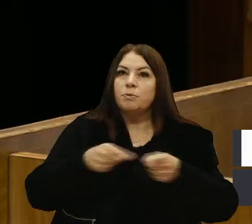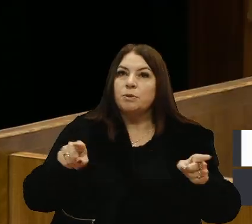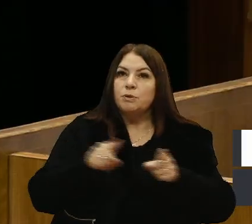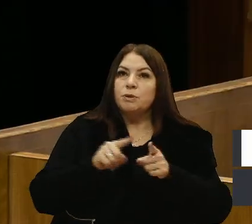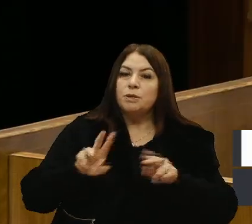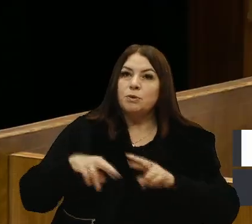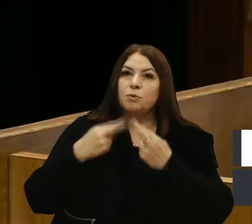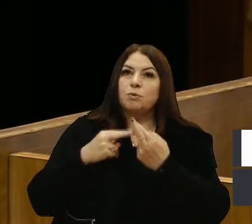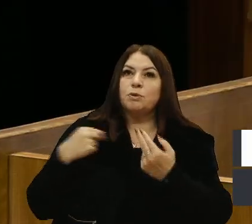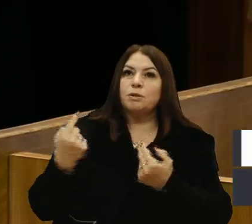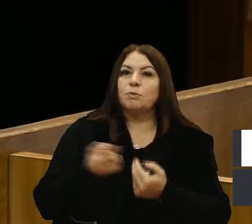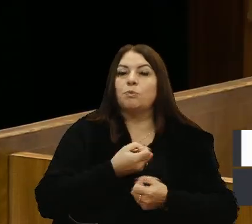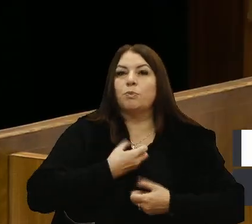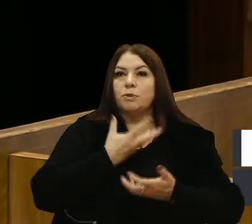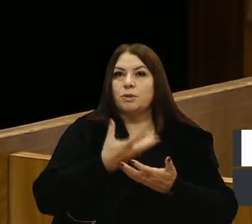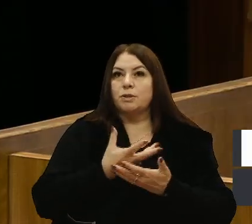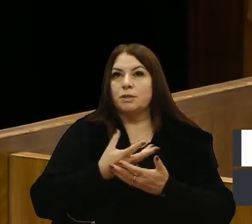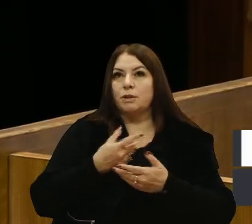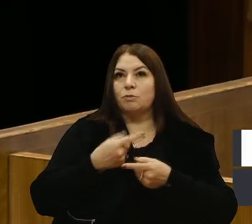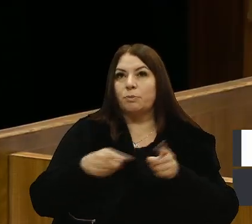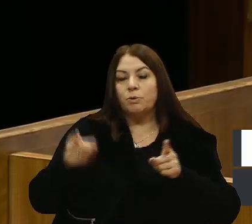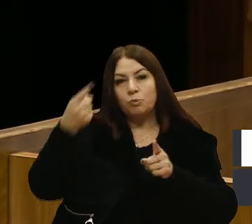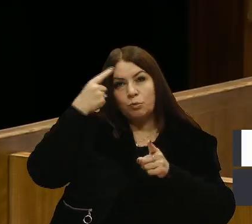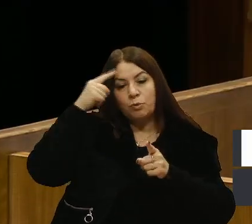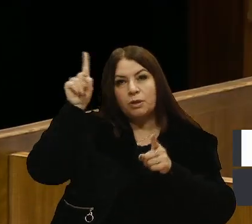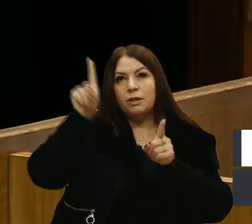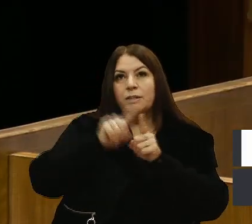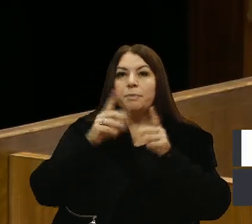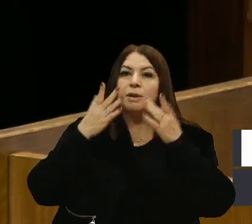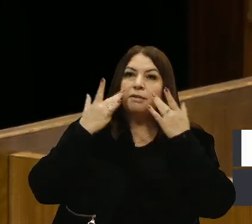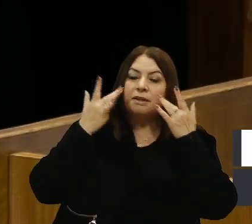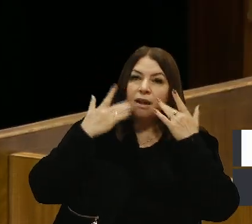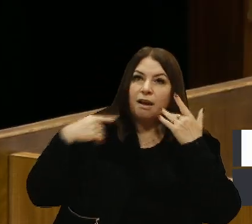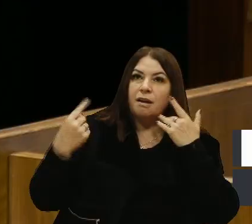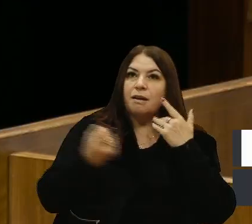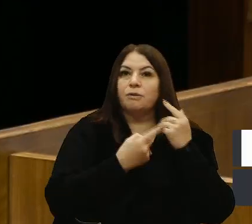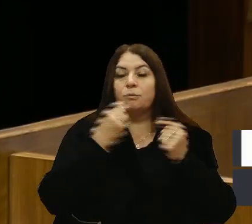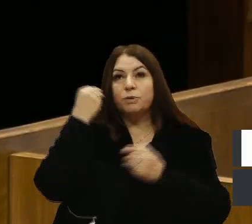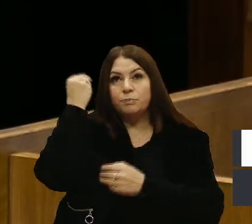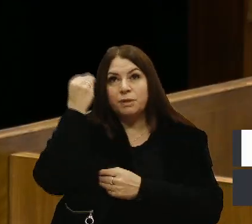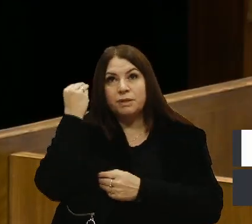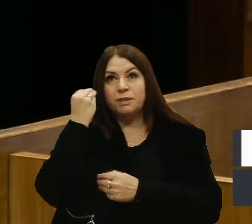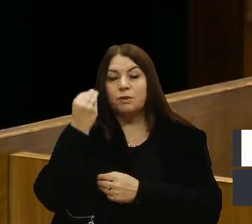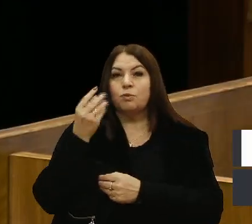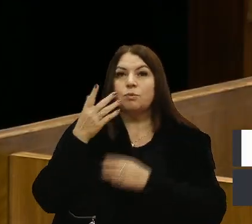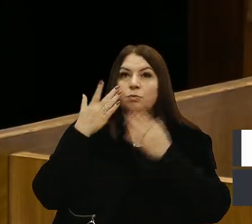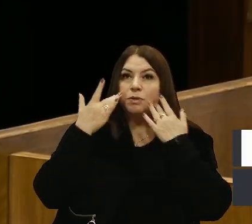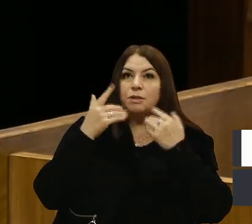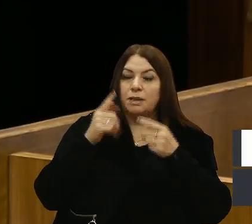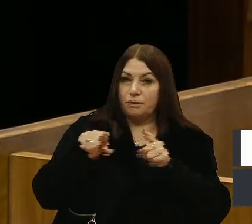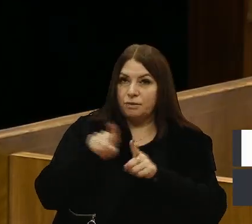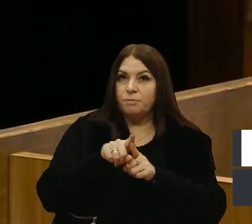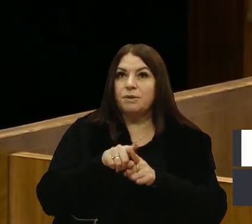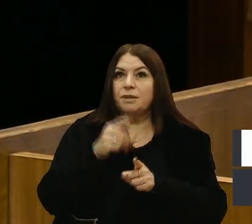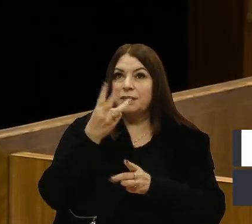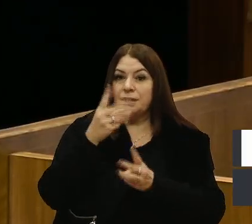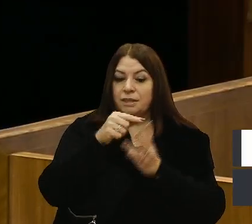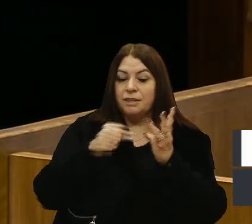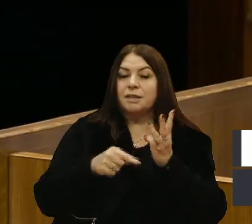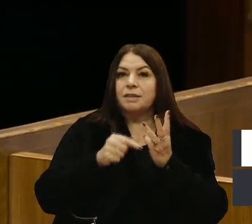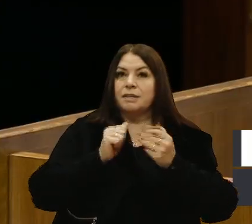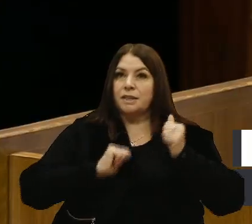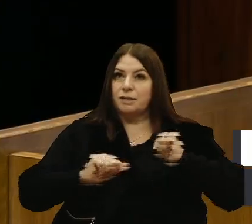poesia autoral, música ao vivo, dramaturgia original numa única experiência cênica. No palco, 3